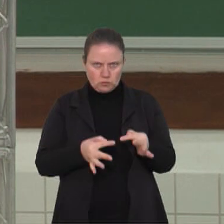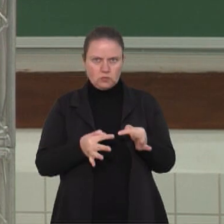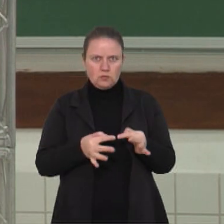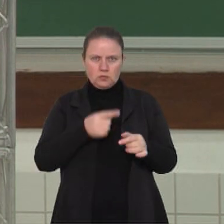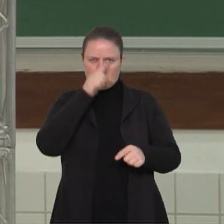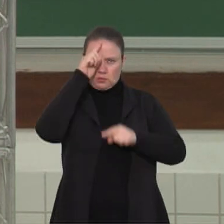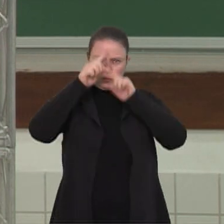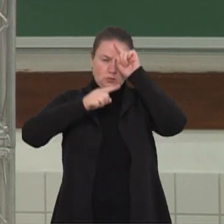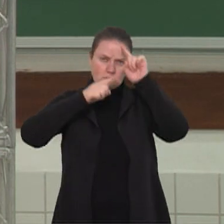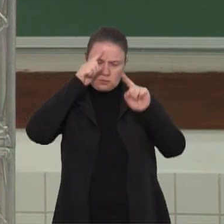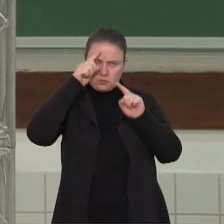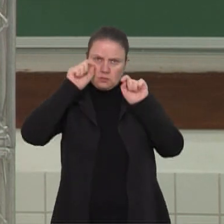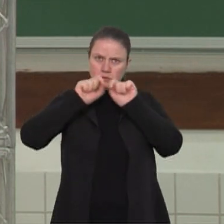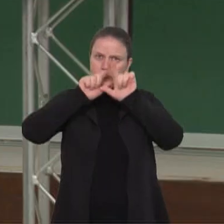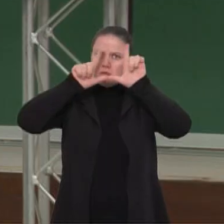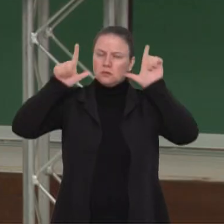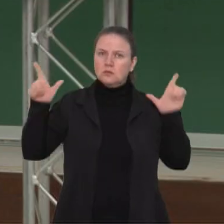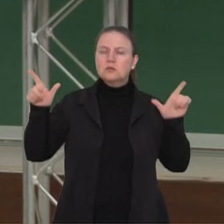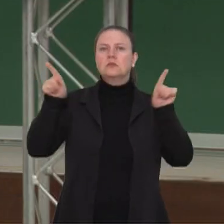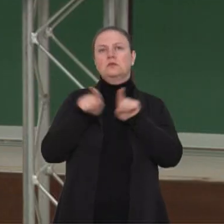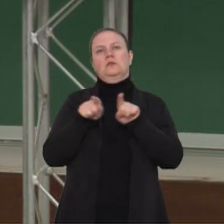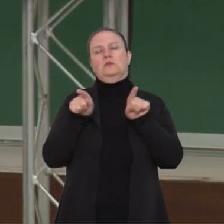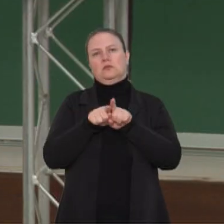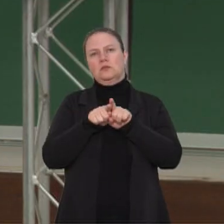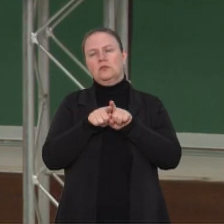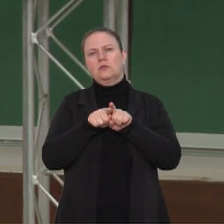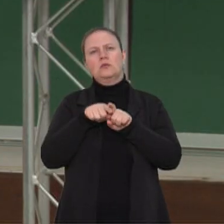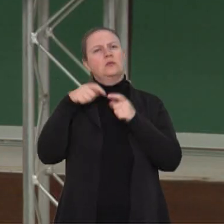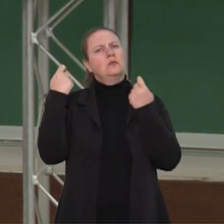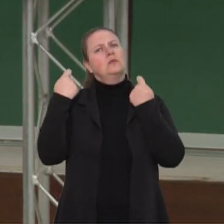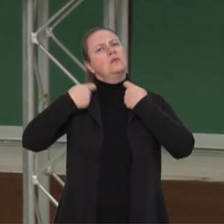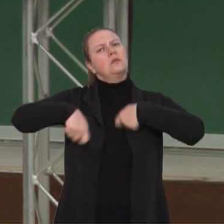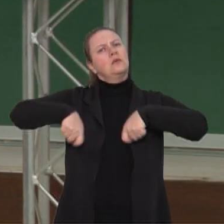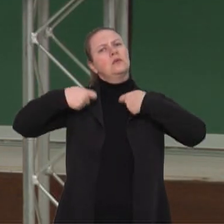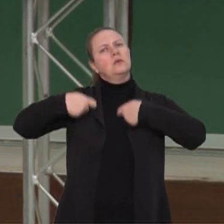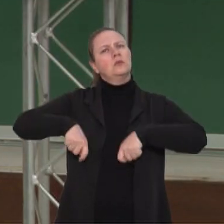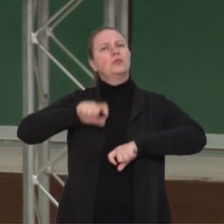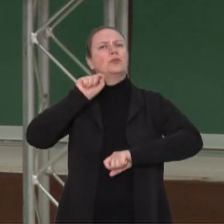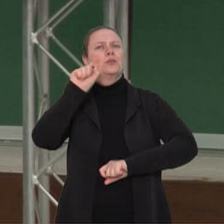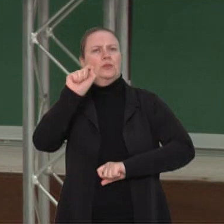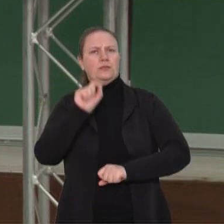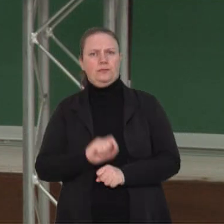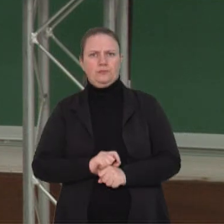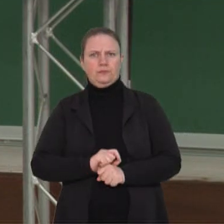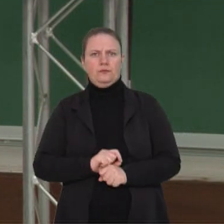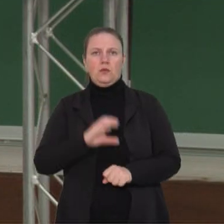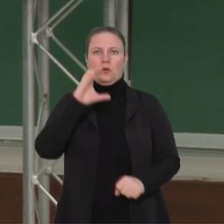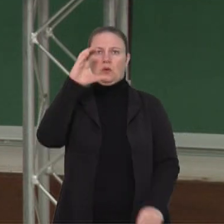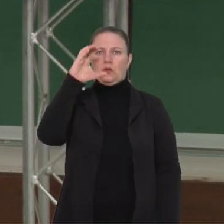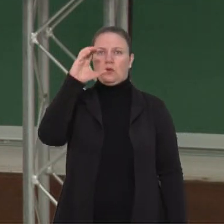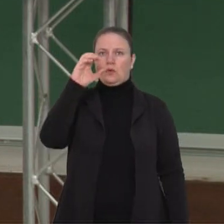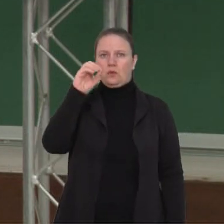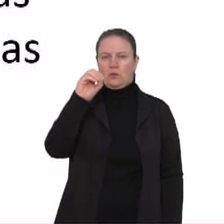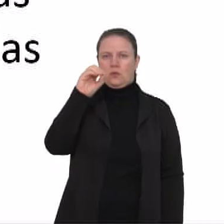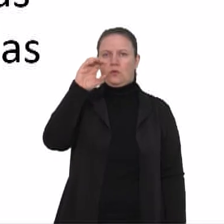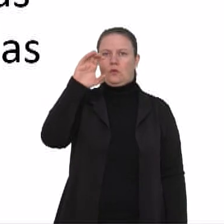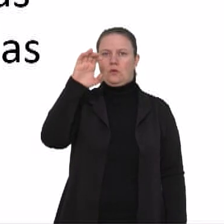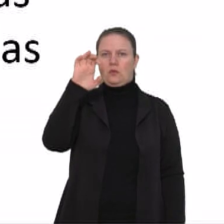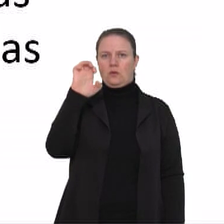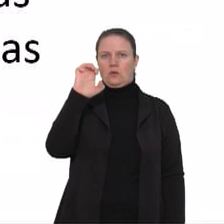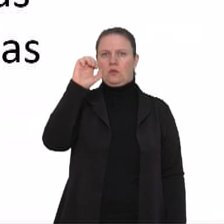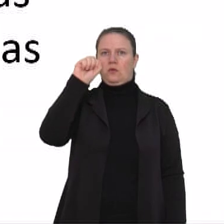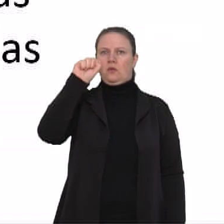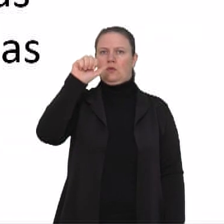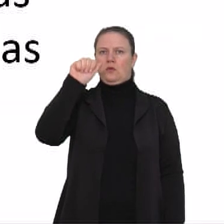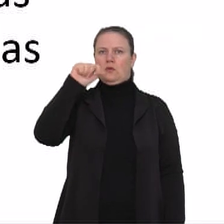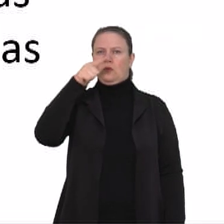às ideias e fique claro uma parte ligada à outra, nós temos um recurso que é a coesão. Então, coesão